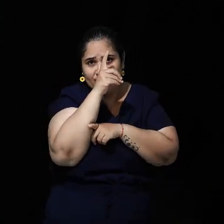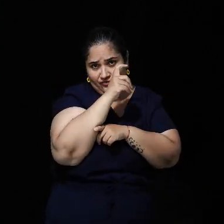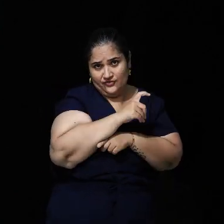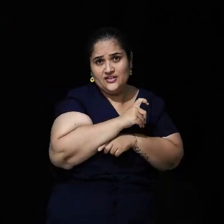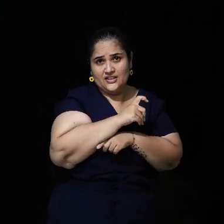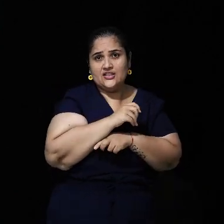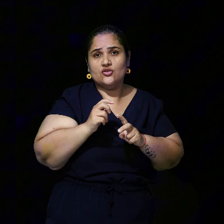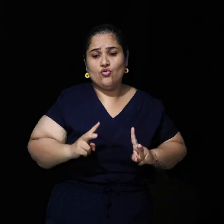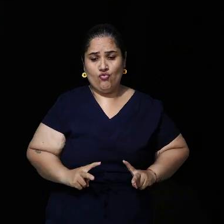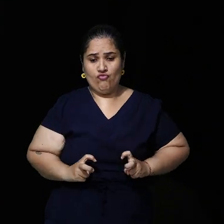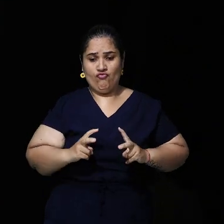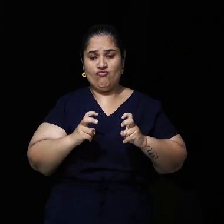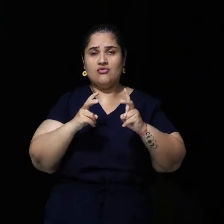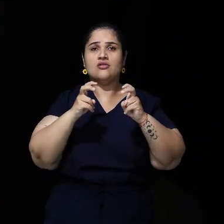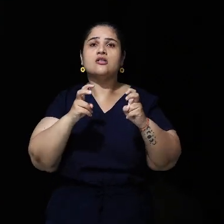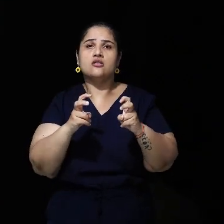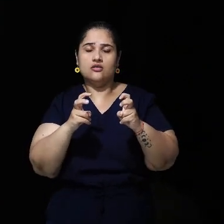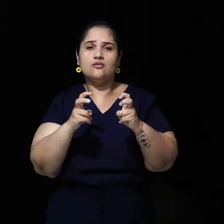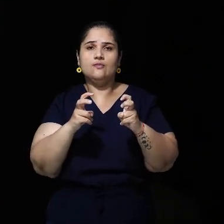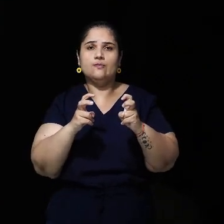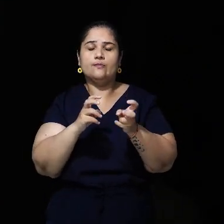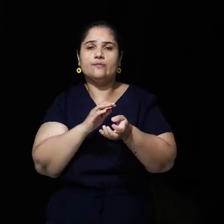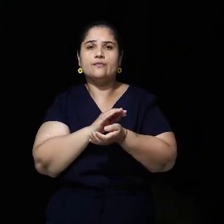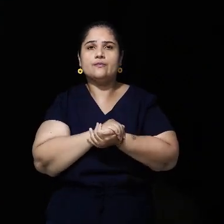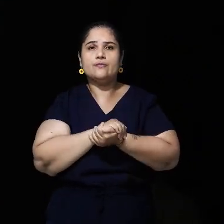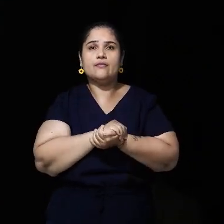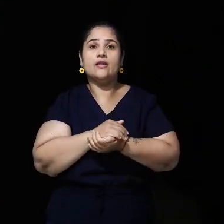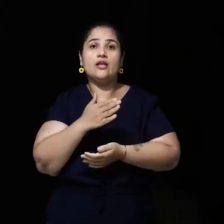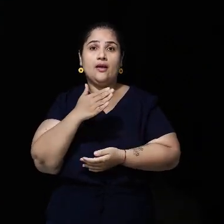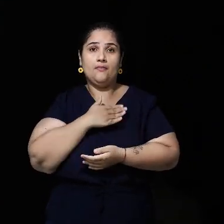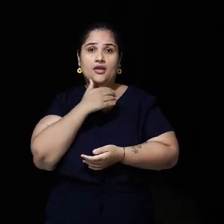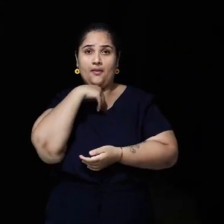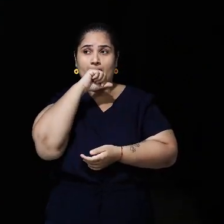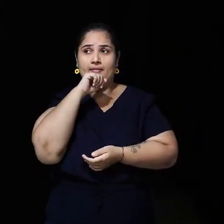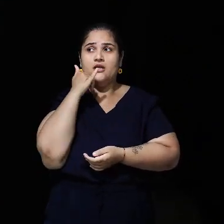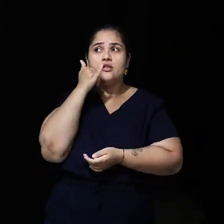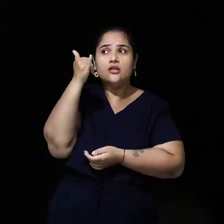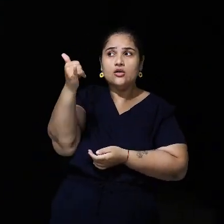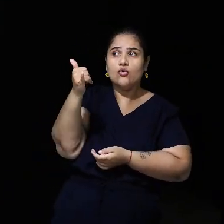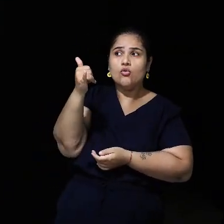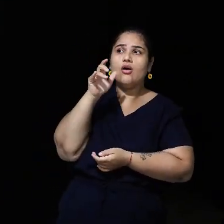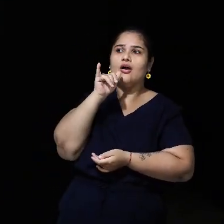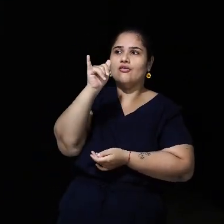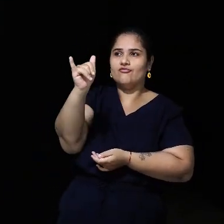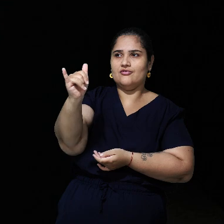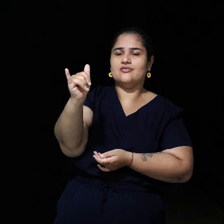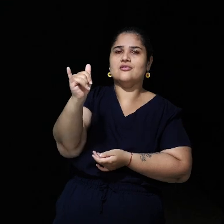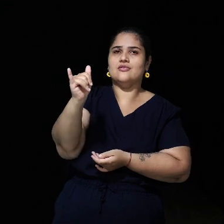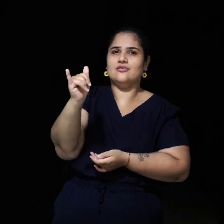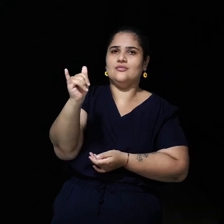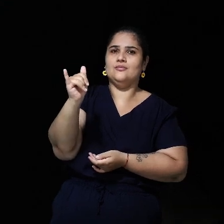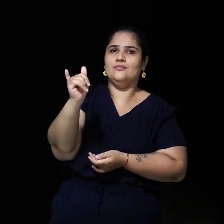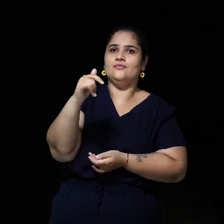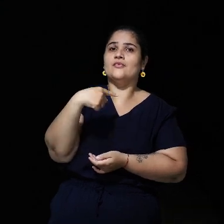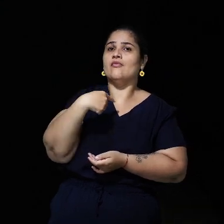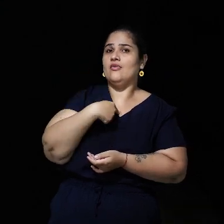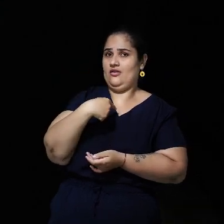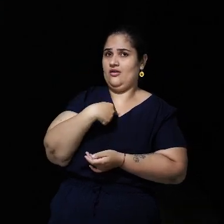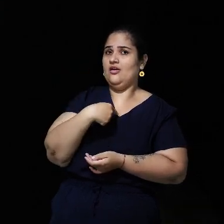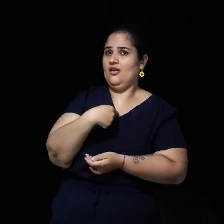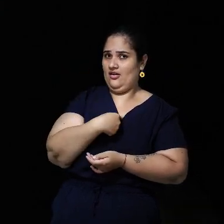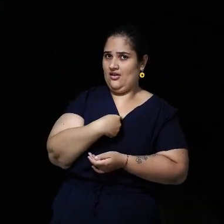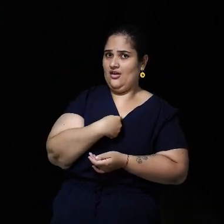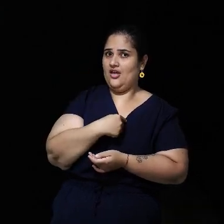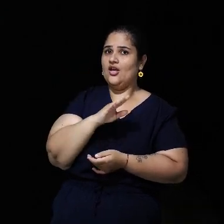com câncer. E a minha mãe ligou para ela dizendo que eu tava